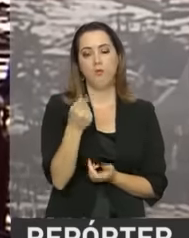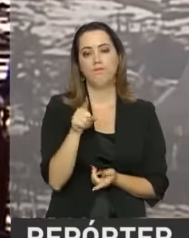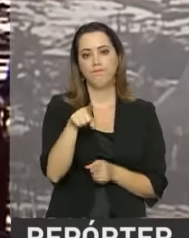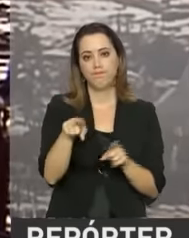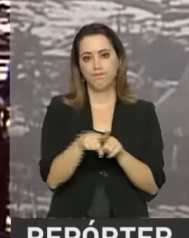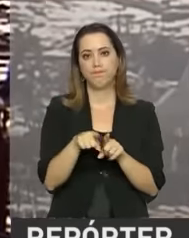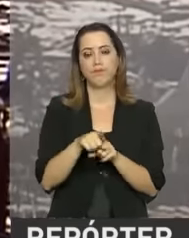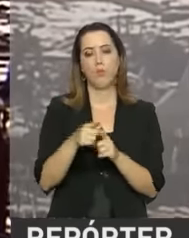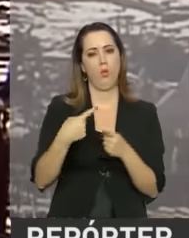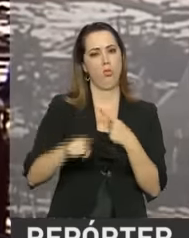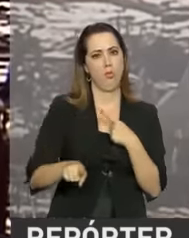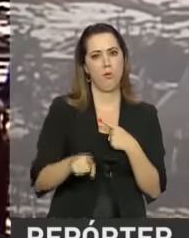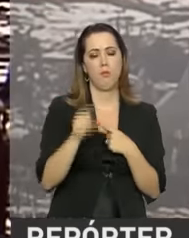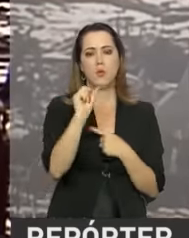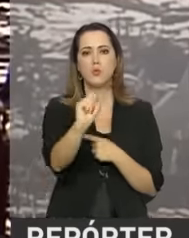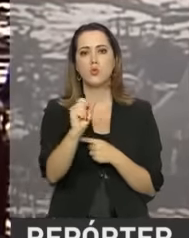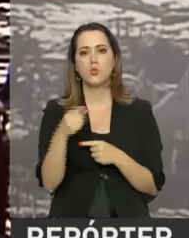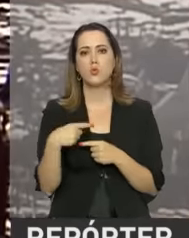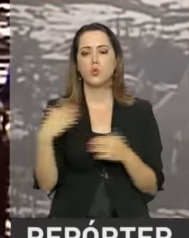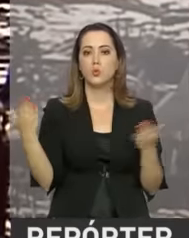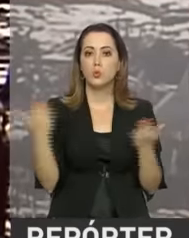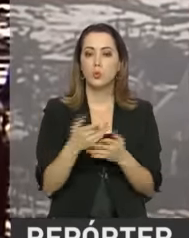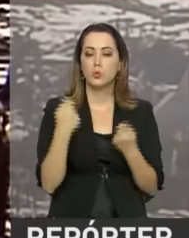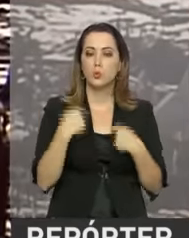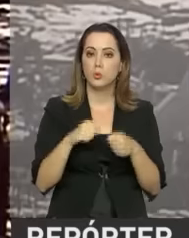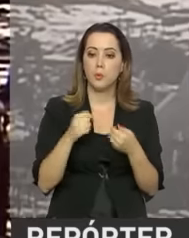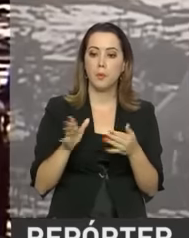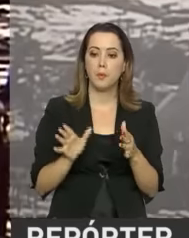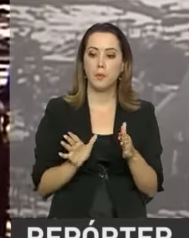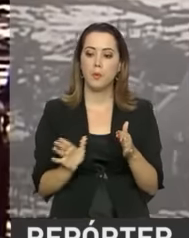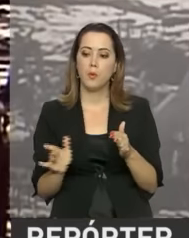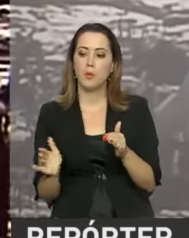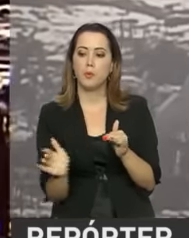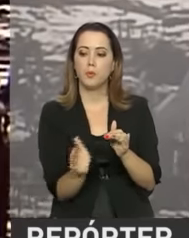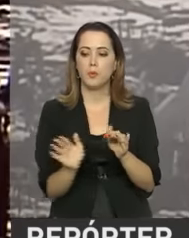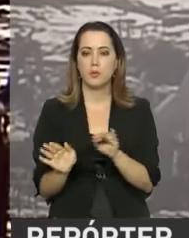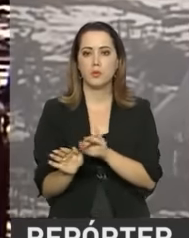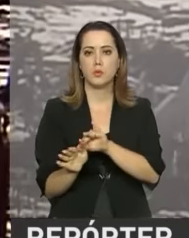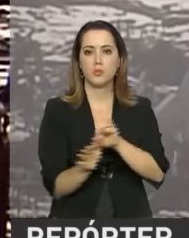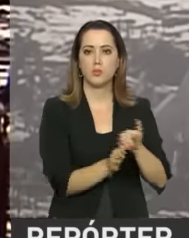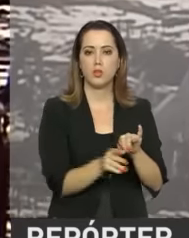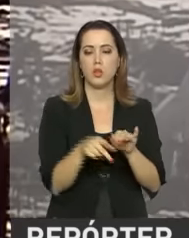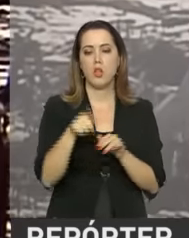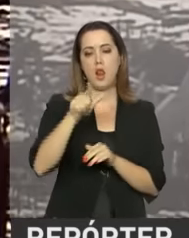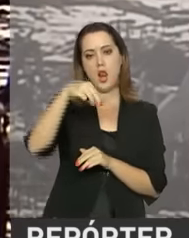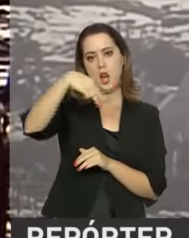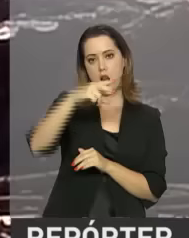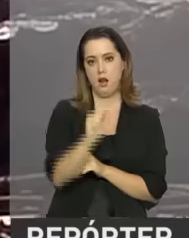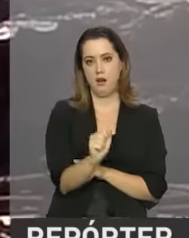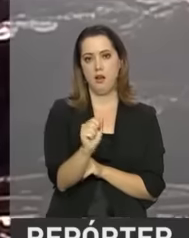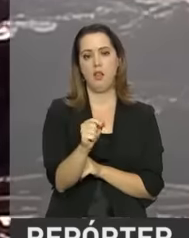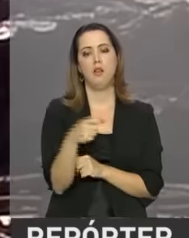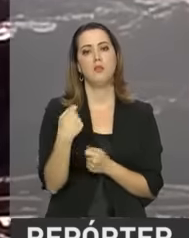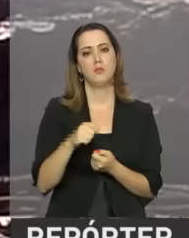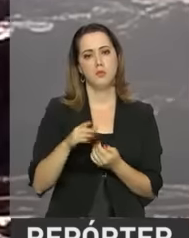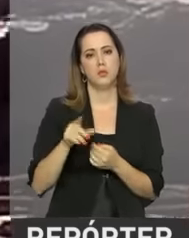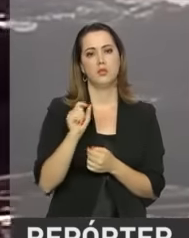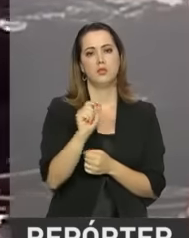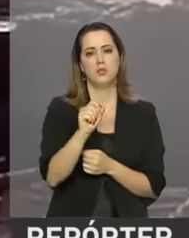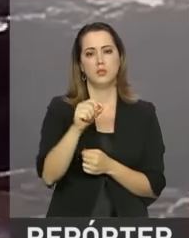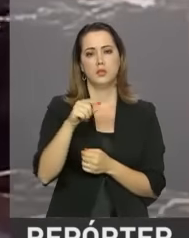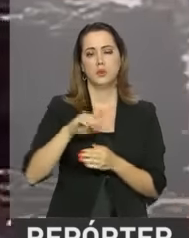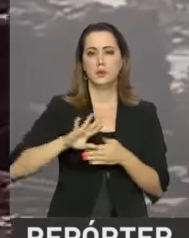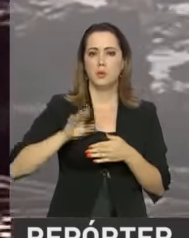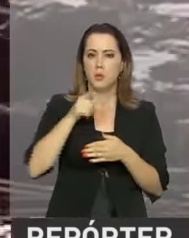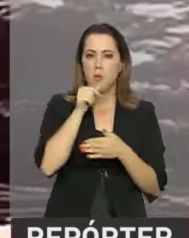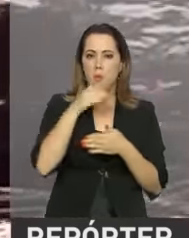pedido da empresa para adiar de 31 de dezembro deste ano para junho de 2017 ou abril de 2018 o prazo para